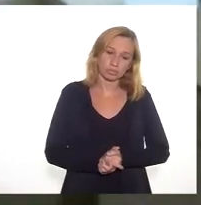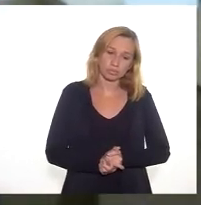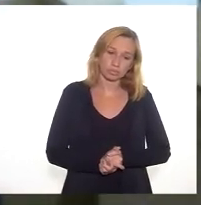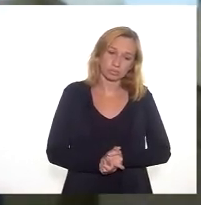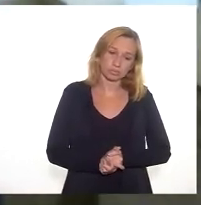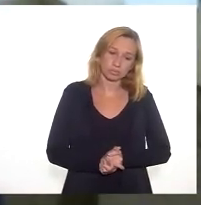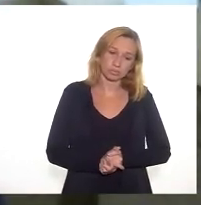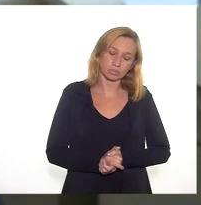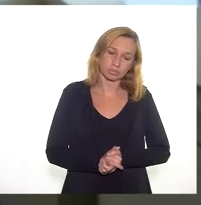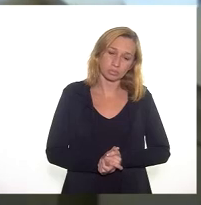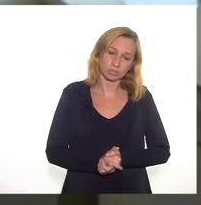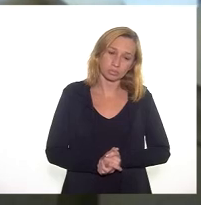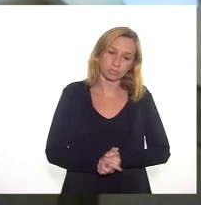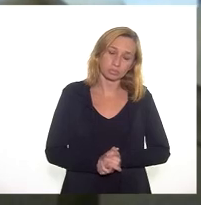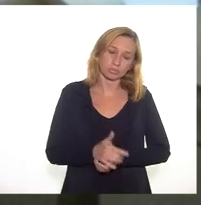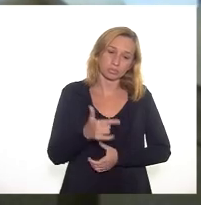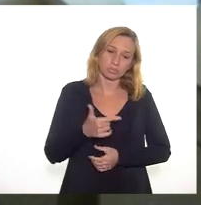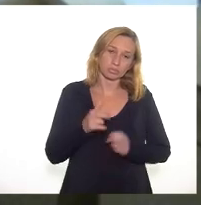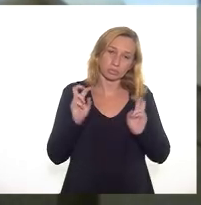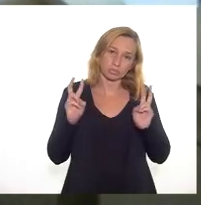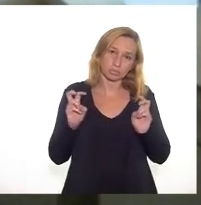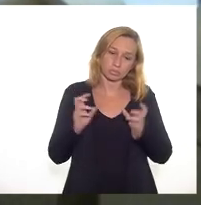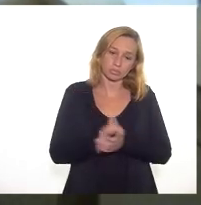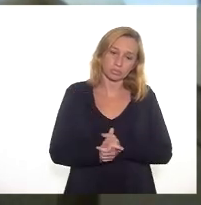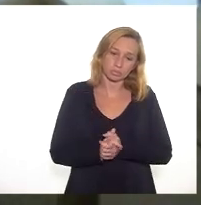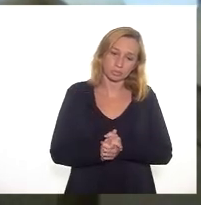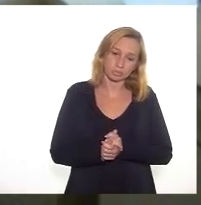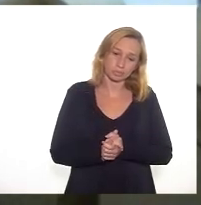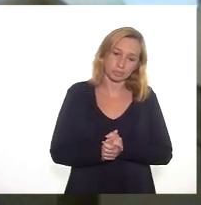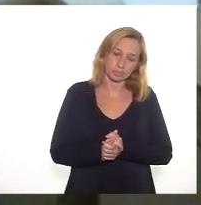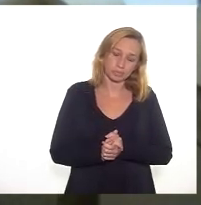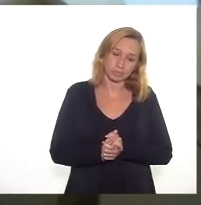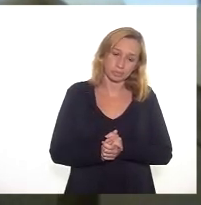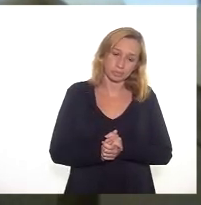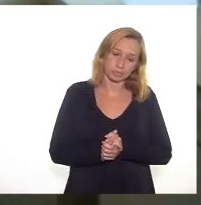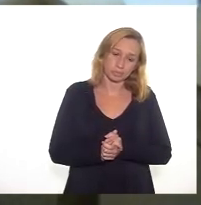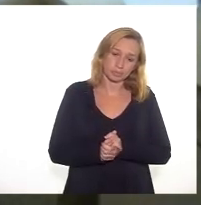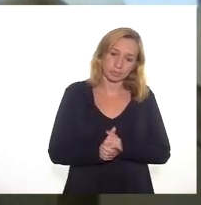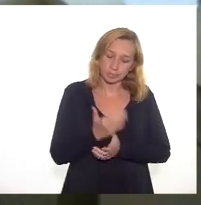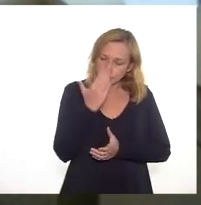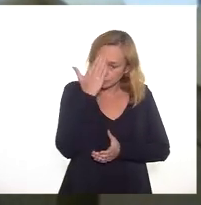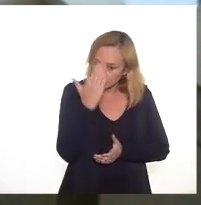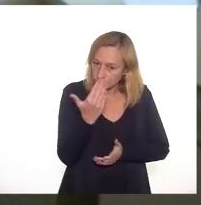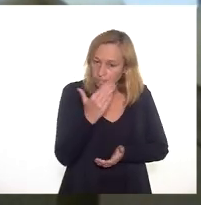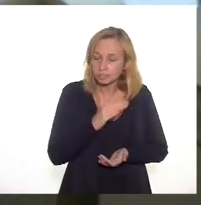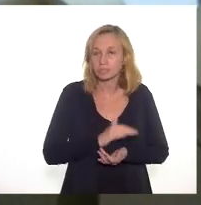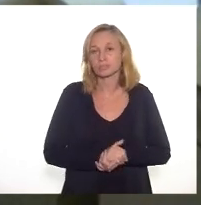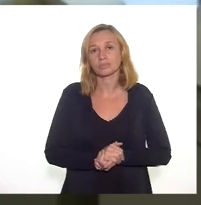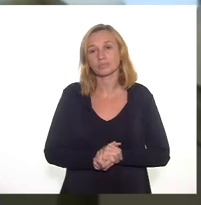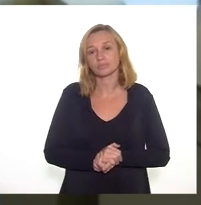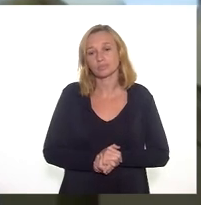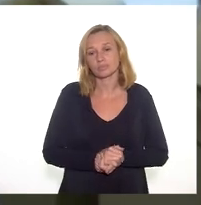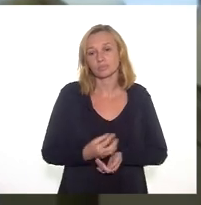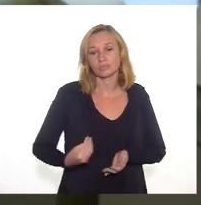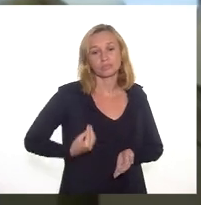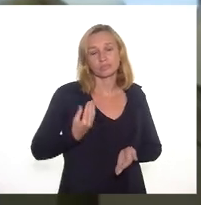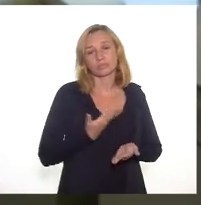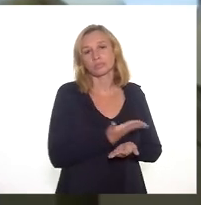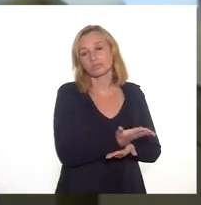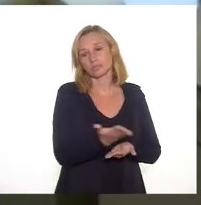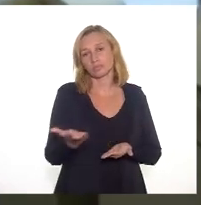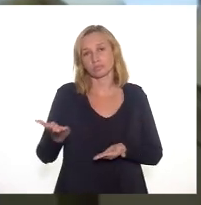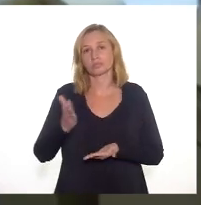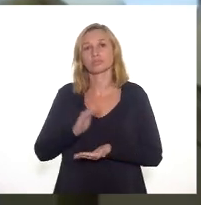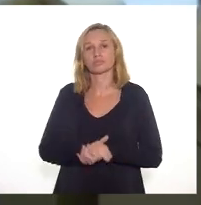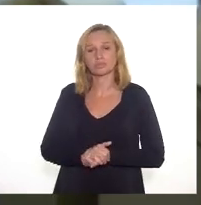o segundo tema... Então, eu queria, antes de encerrar, agradecer, né, a participação de todos, que